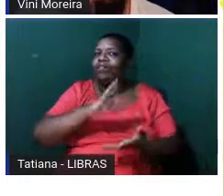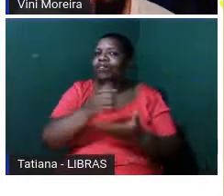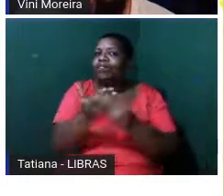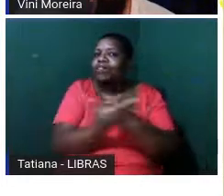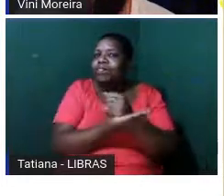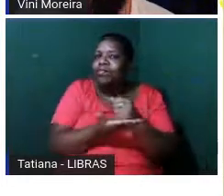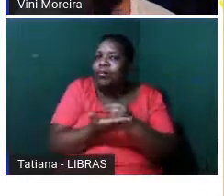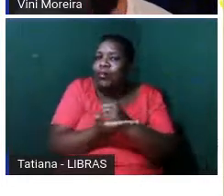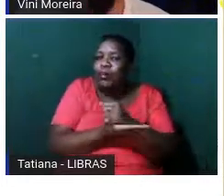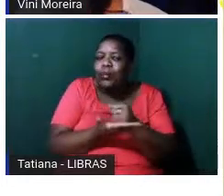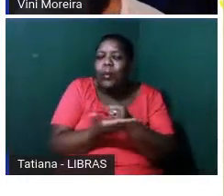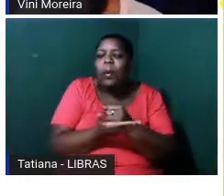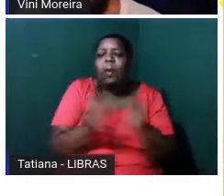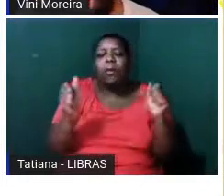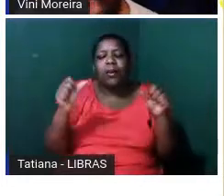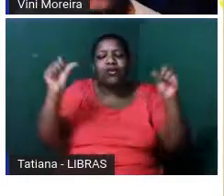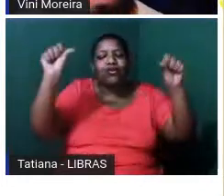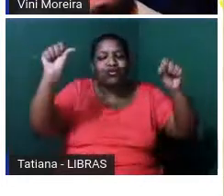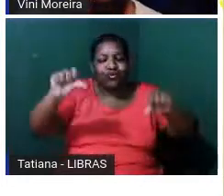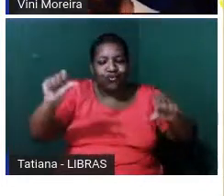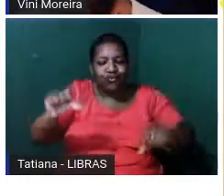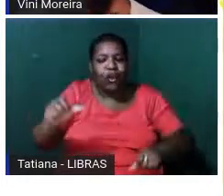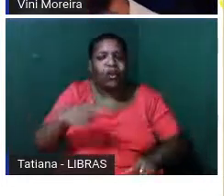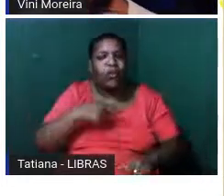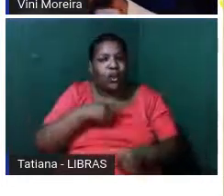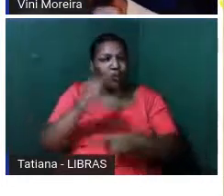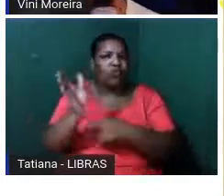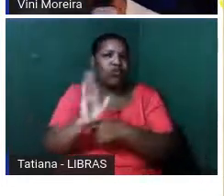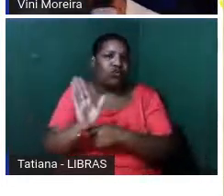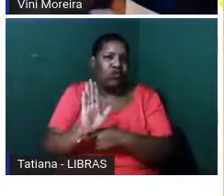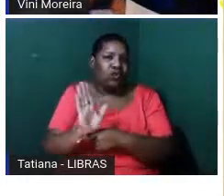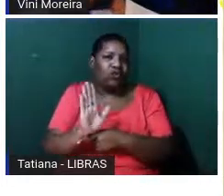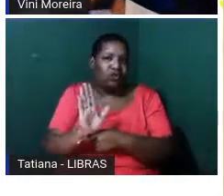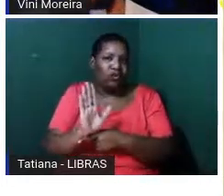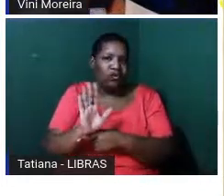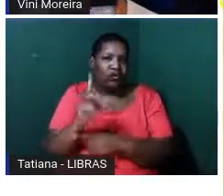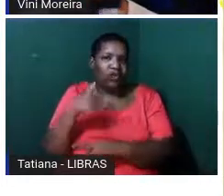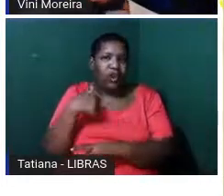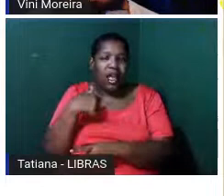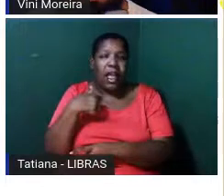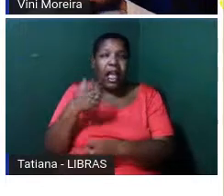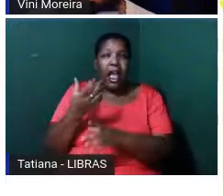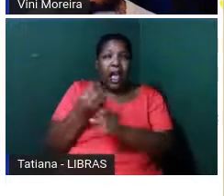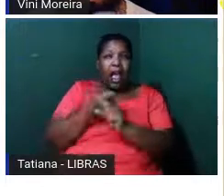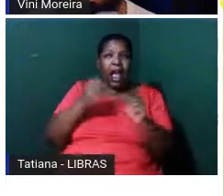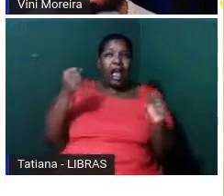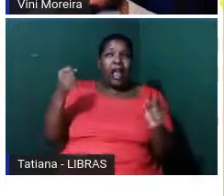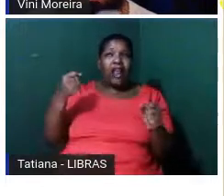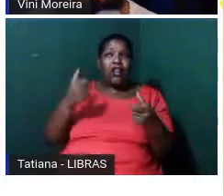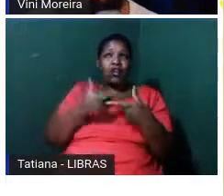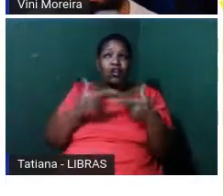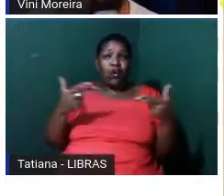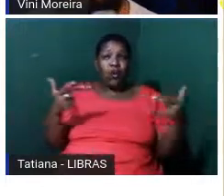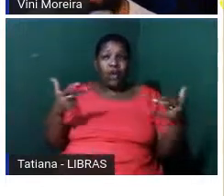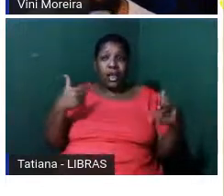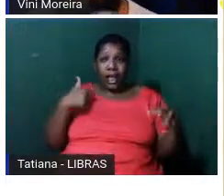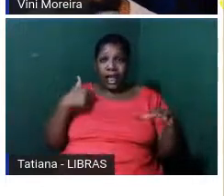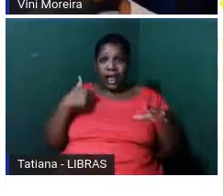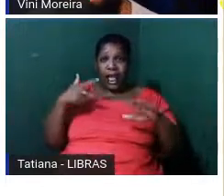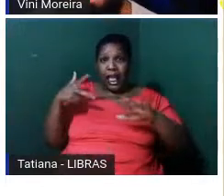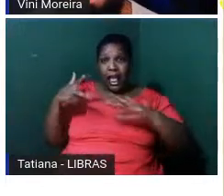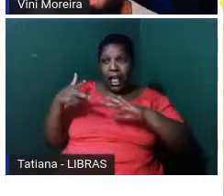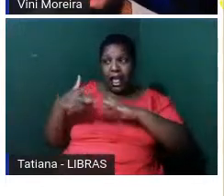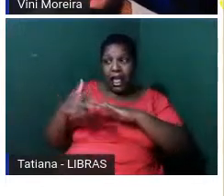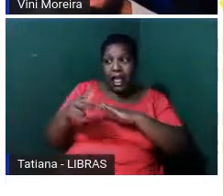básico que pode estragar o seu seu vídeo Oi e a grande coisa da edição